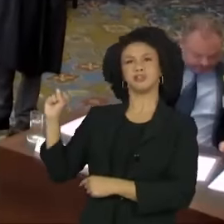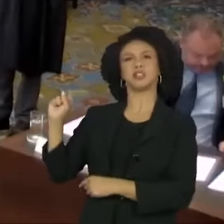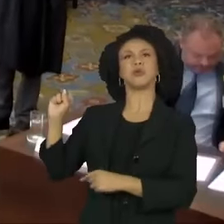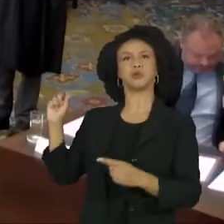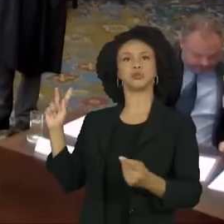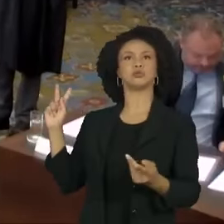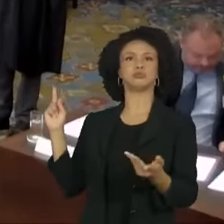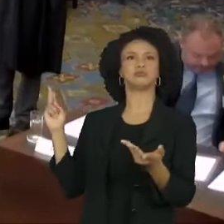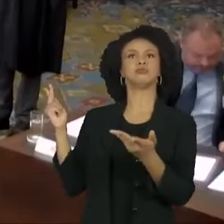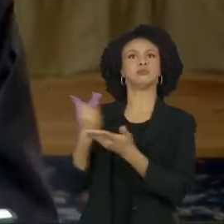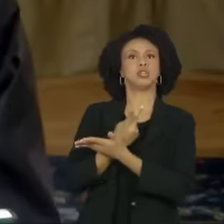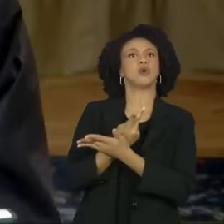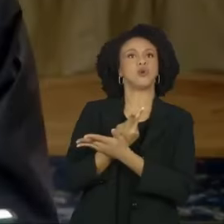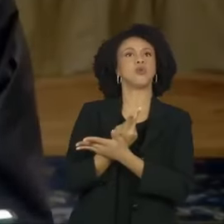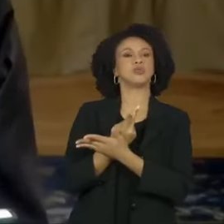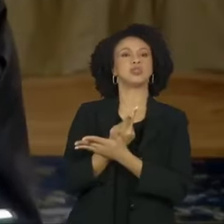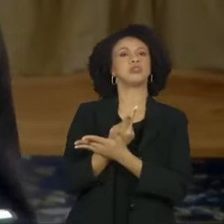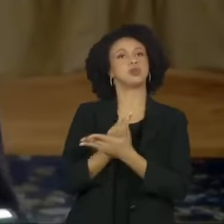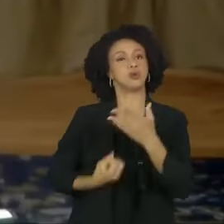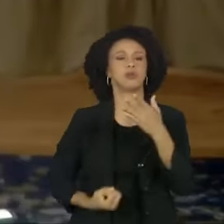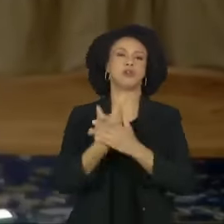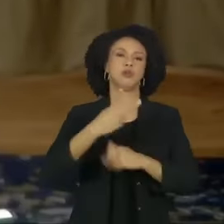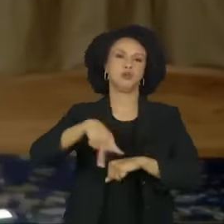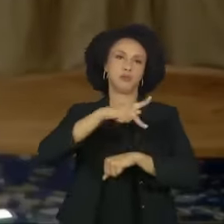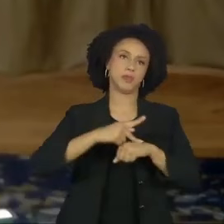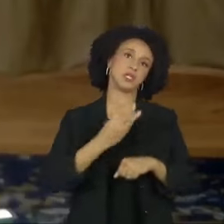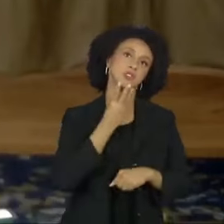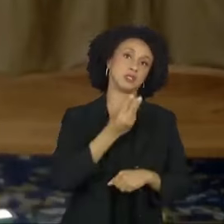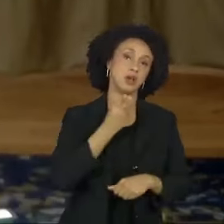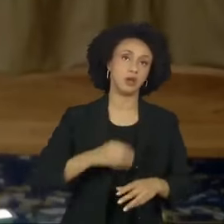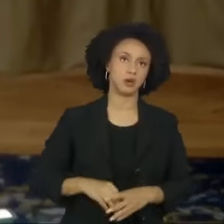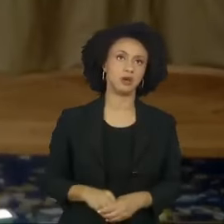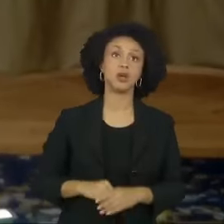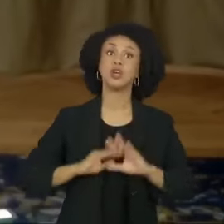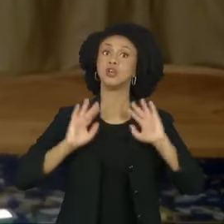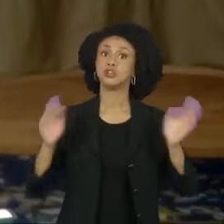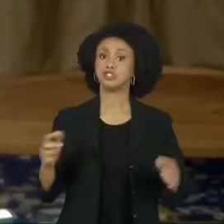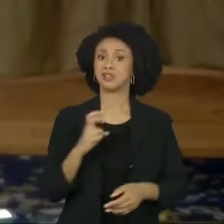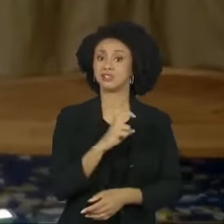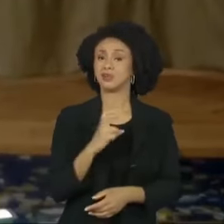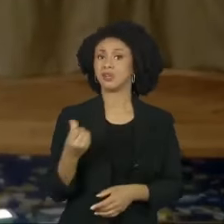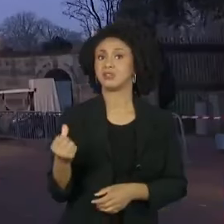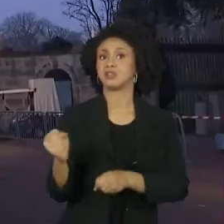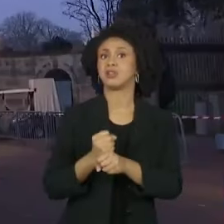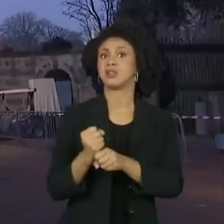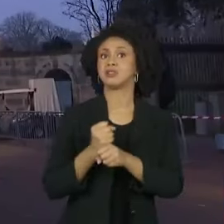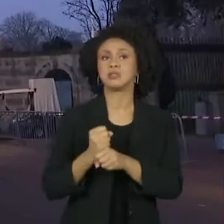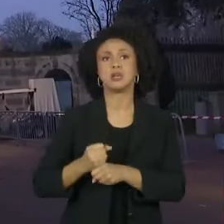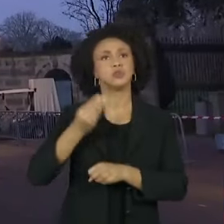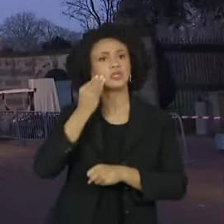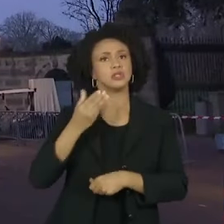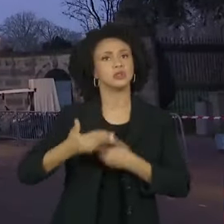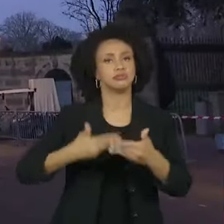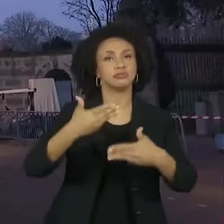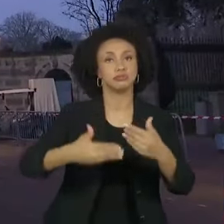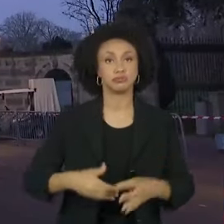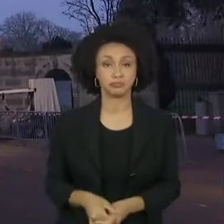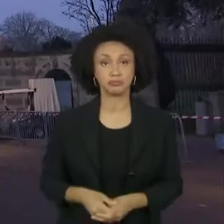criação do Estado judeu eles lembraram a ocupação que já dura mais de 56 anos a corte